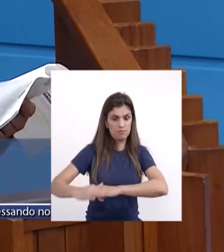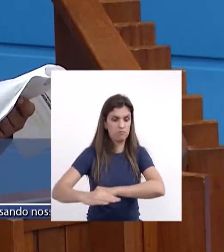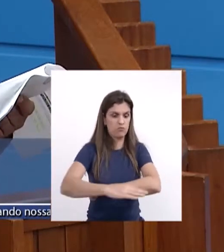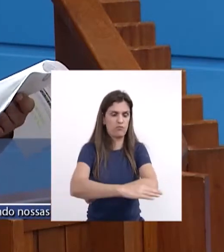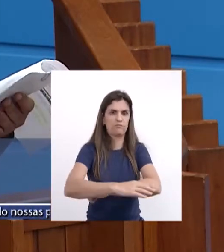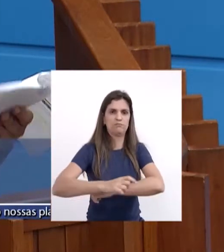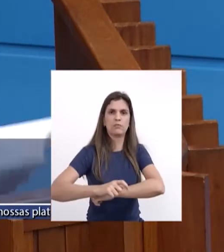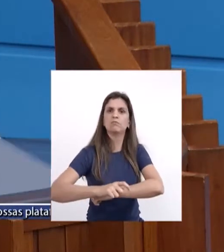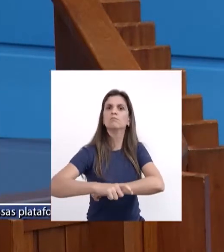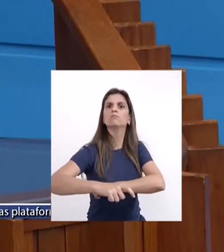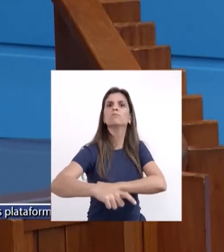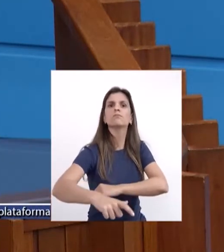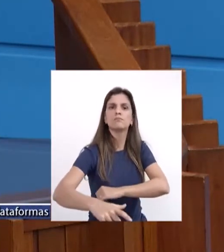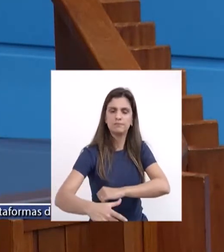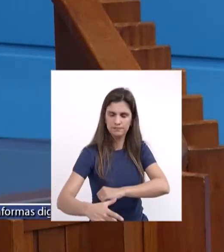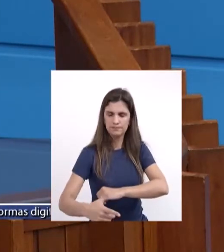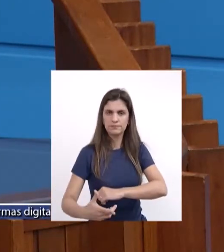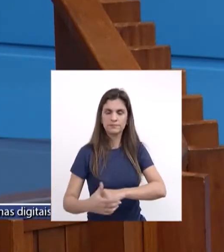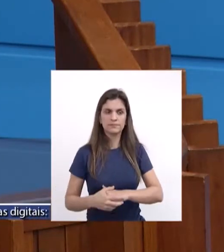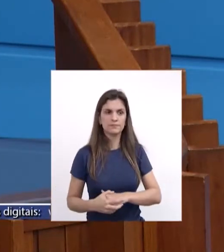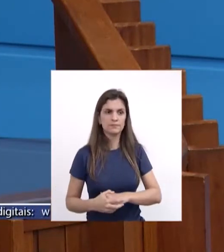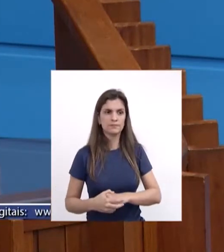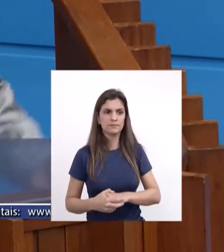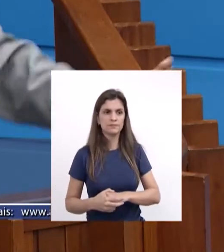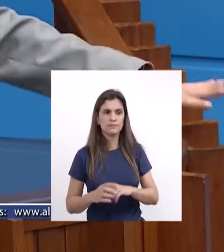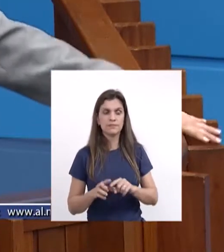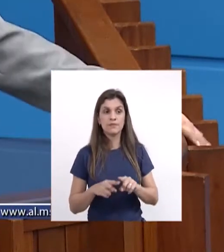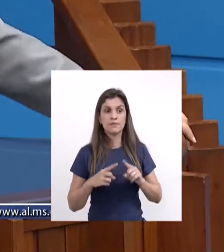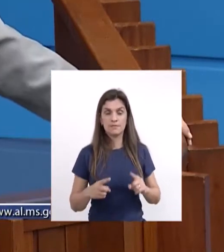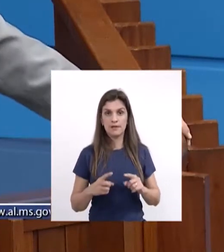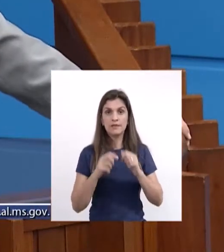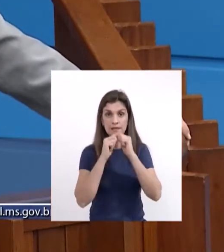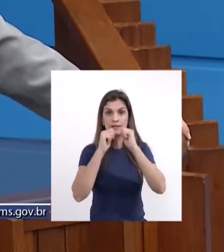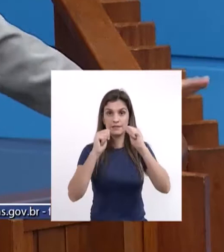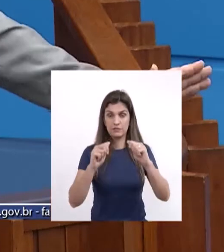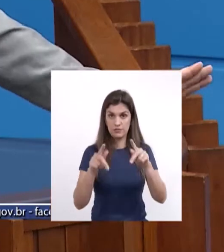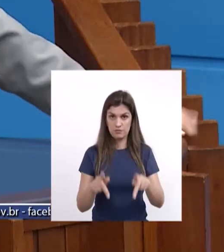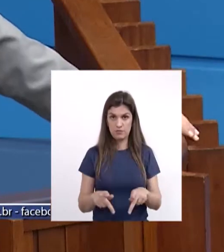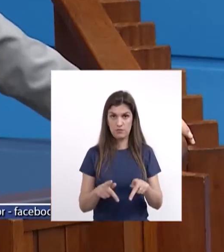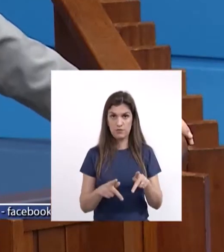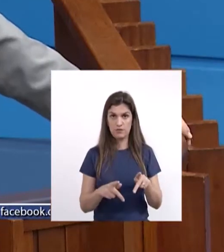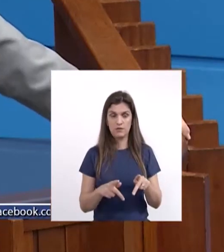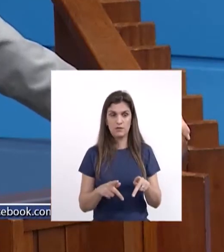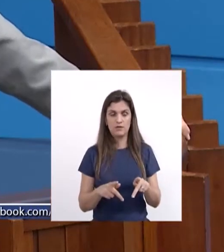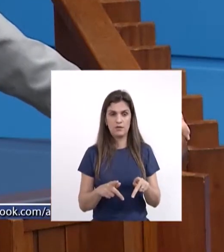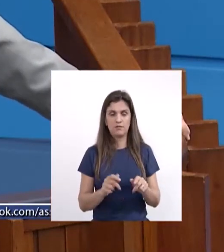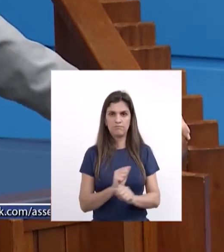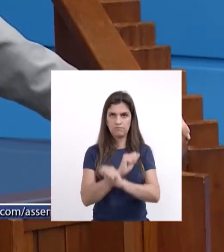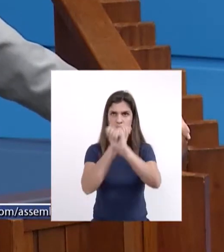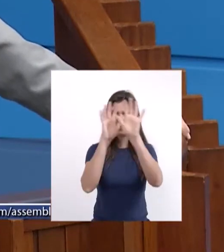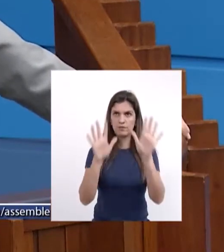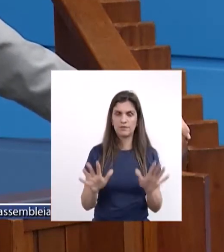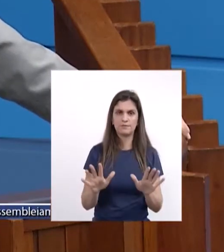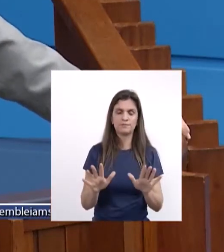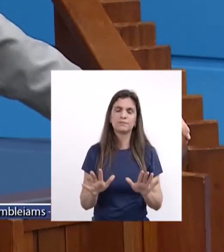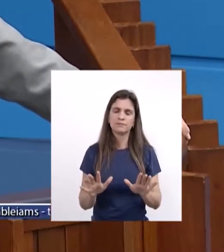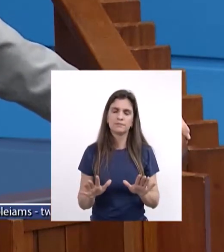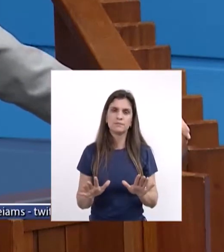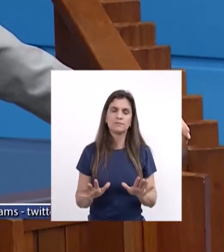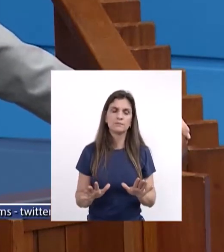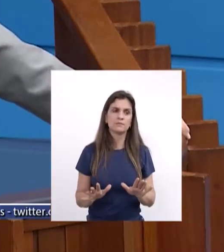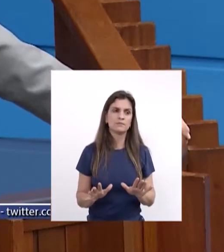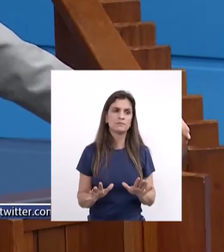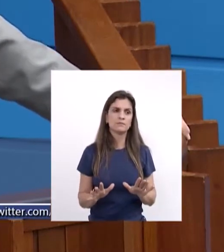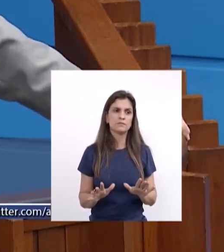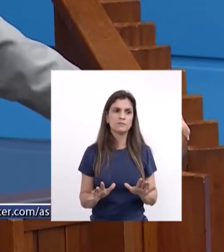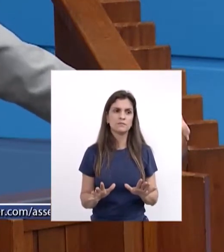dessa rodovia. E isso na audiência pública ficou muito claro. O que nós temos resta muito claro, deputado Capitão